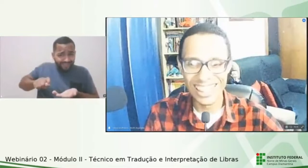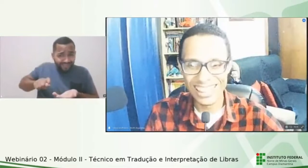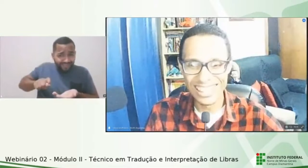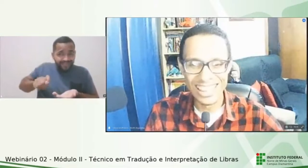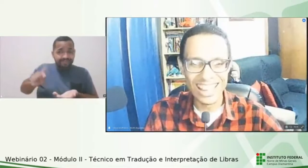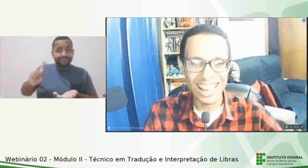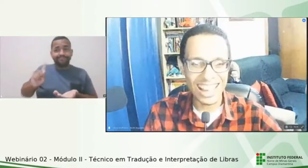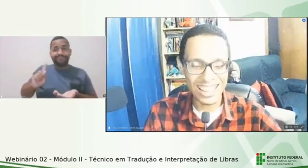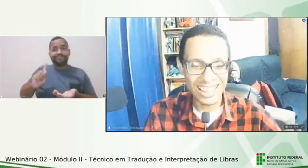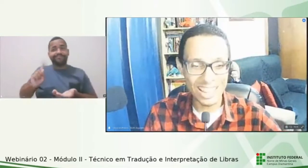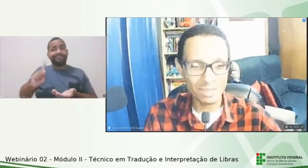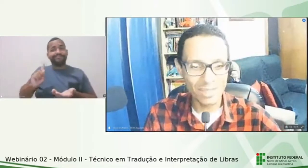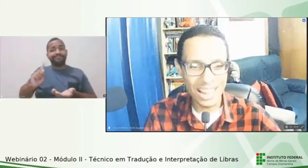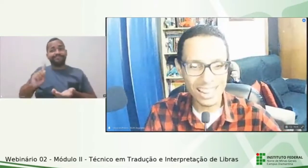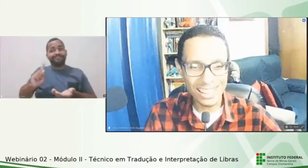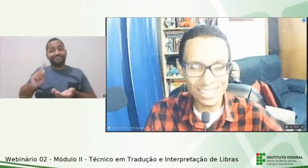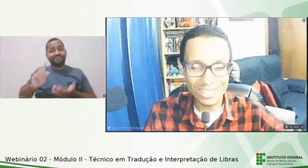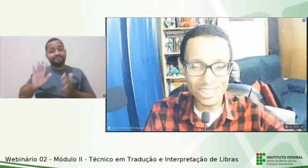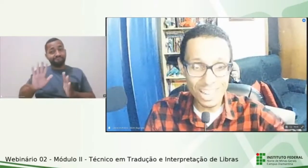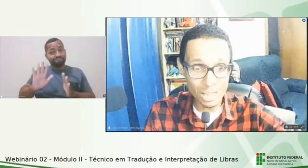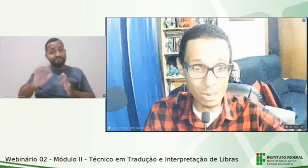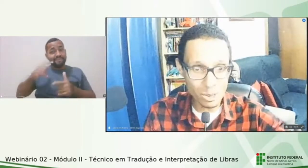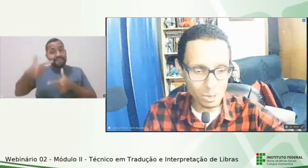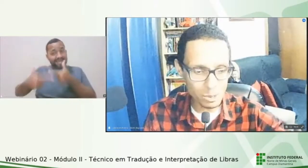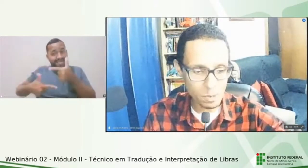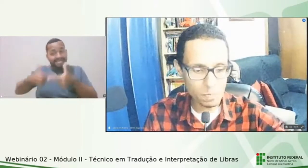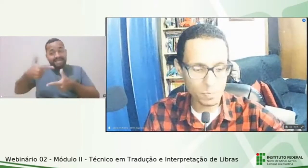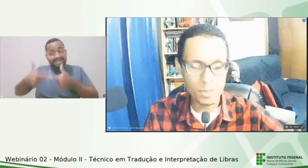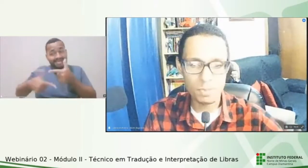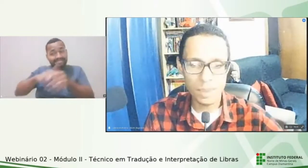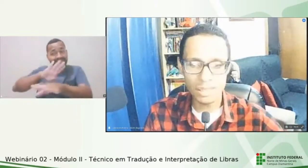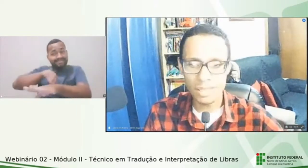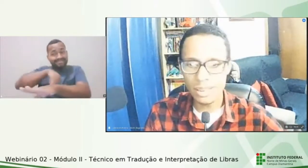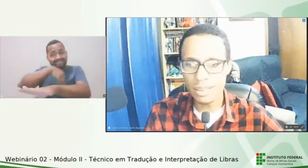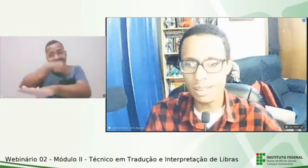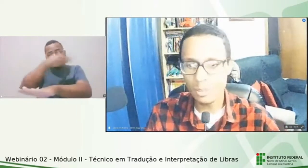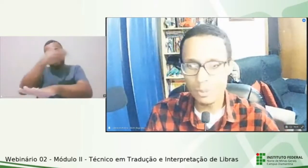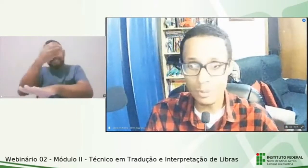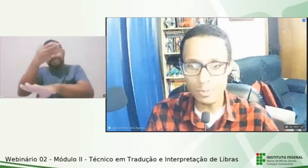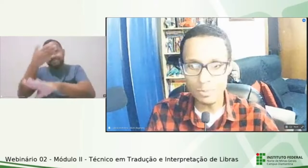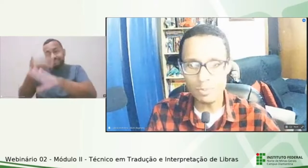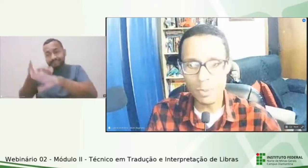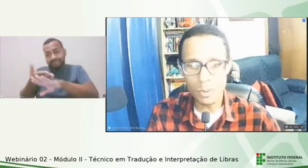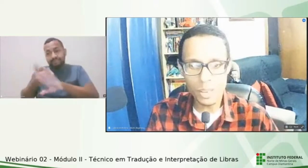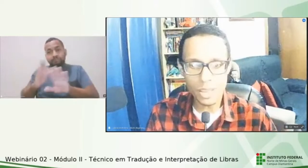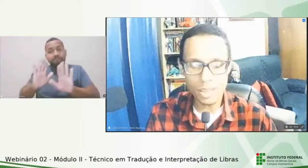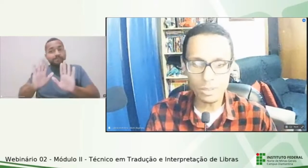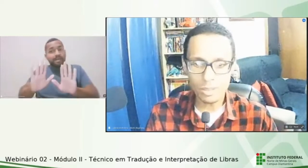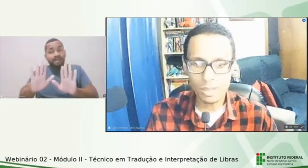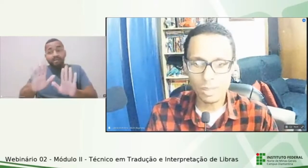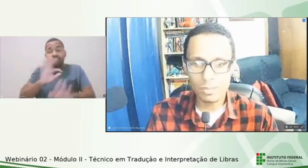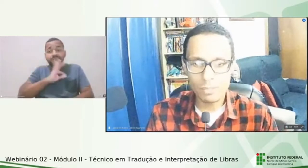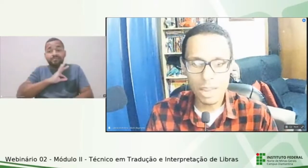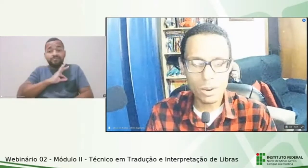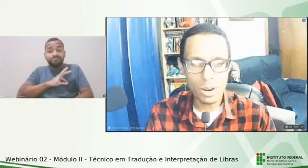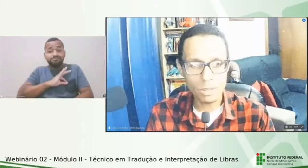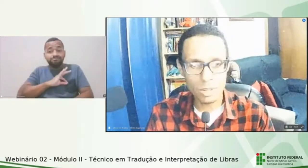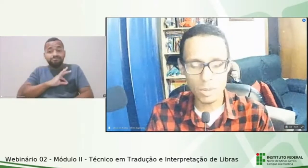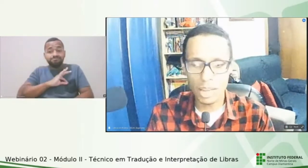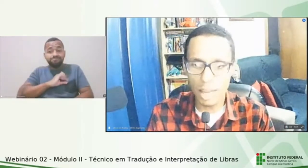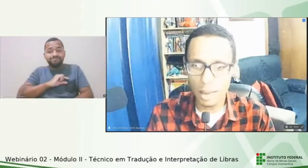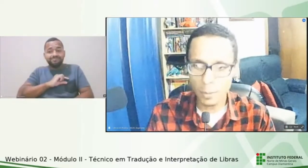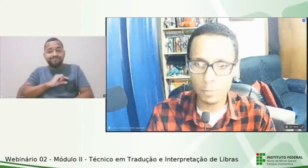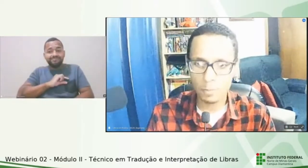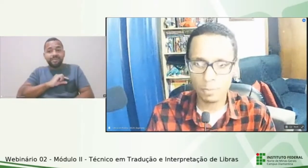Né? Há quem trabalhe aí o dia todo para ter aí um pouquinho melhor do